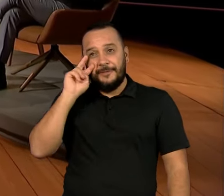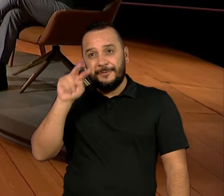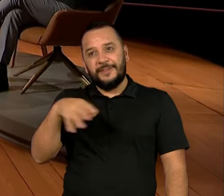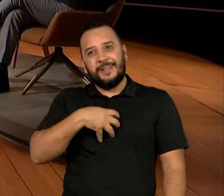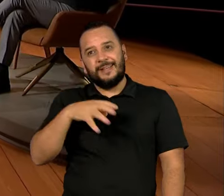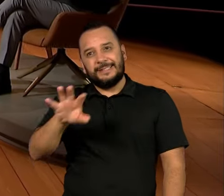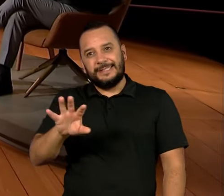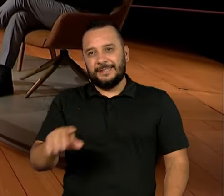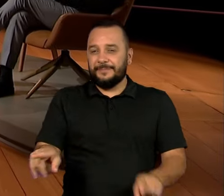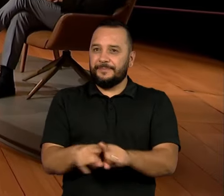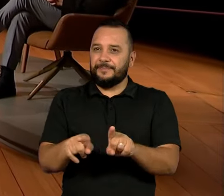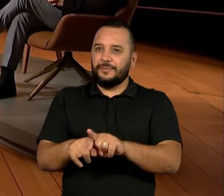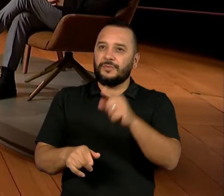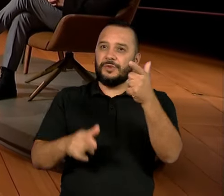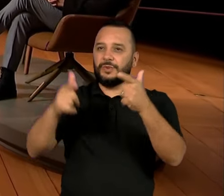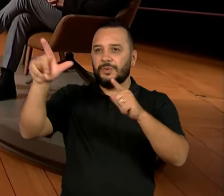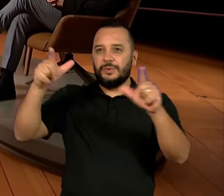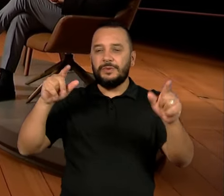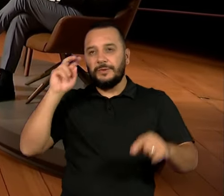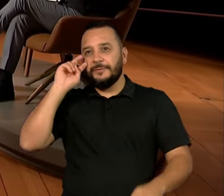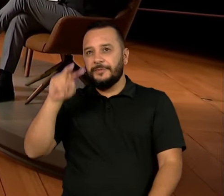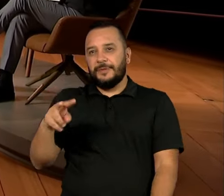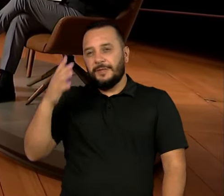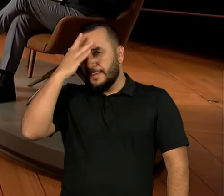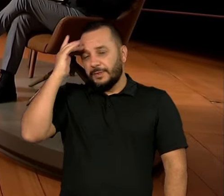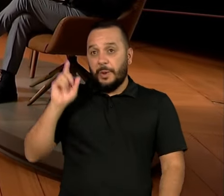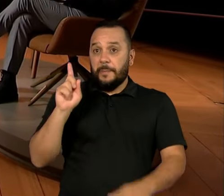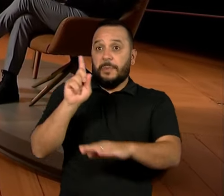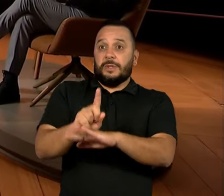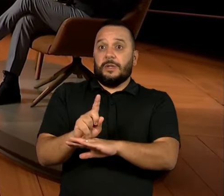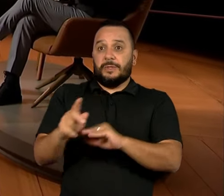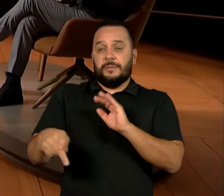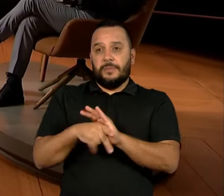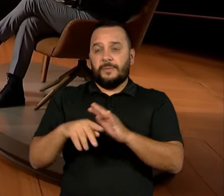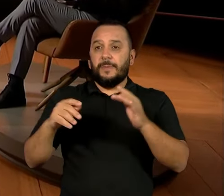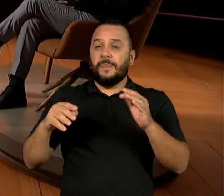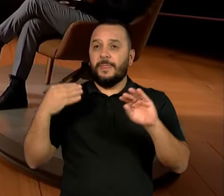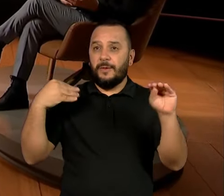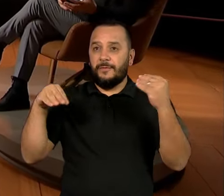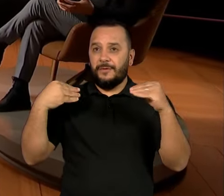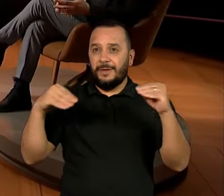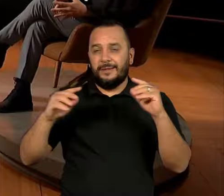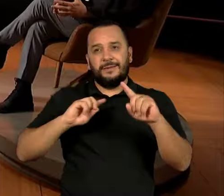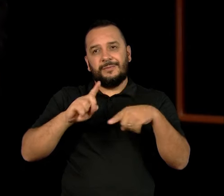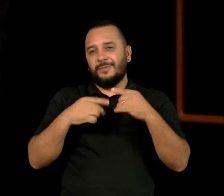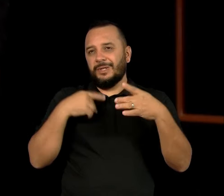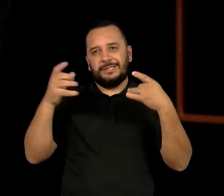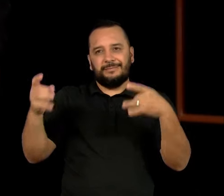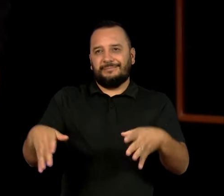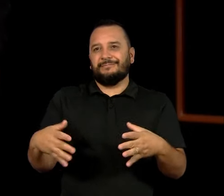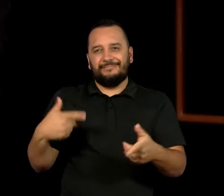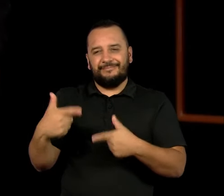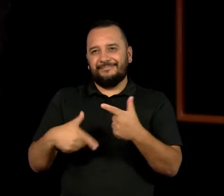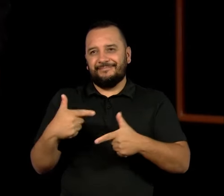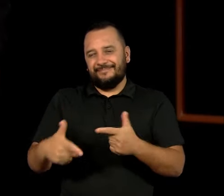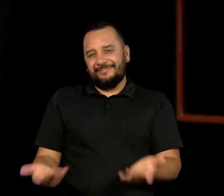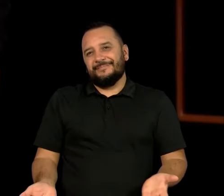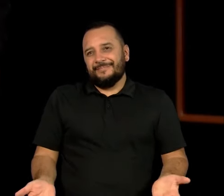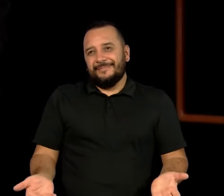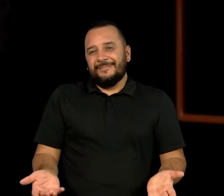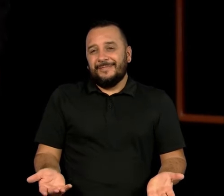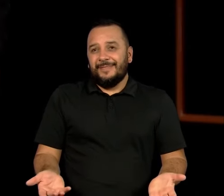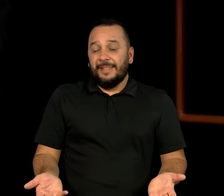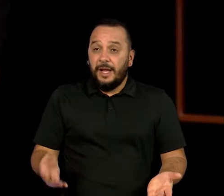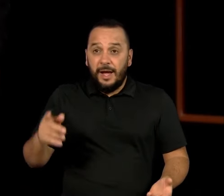e há muitos outros casos, vi gente que protagonizou novelas, várias novelas, e depois deixou a carreira. Então,